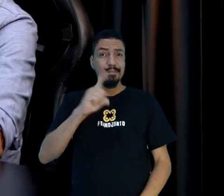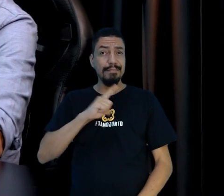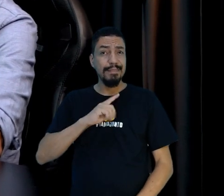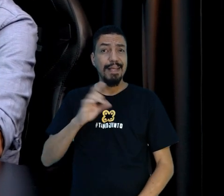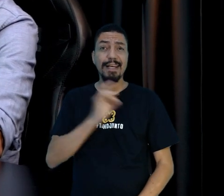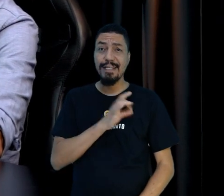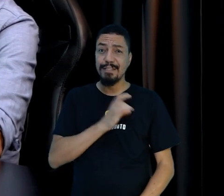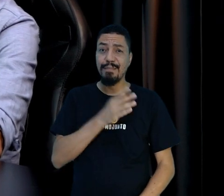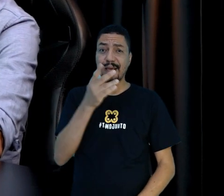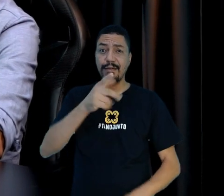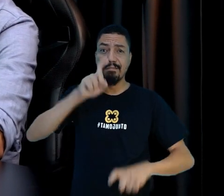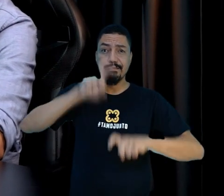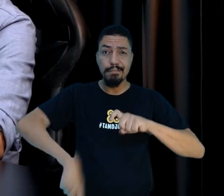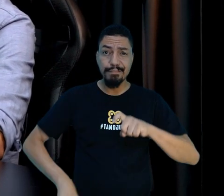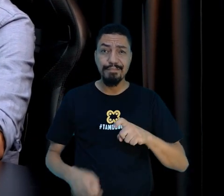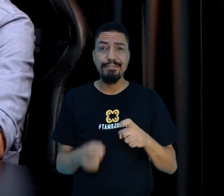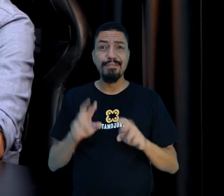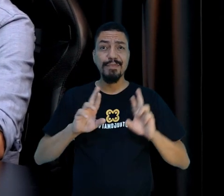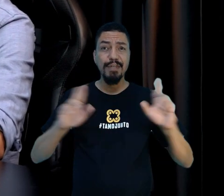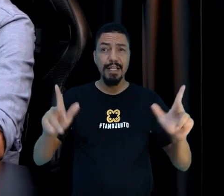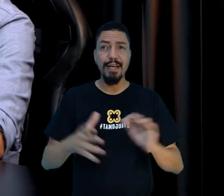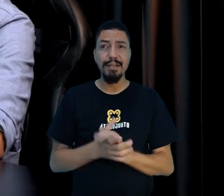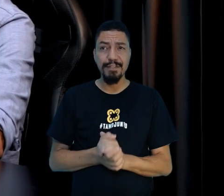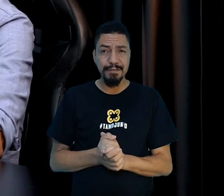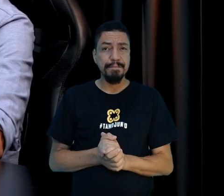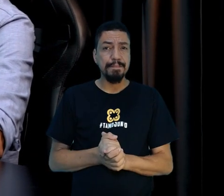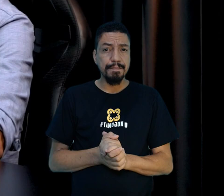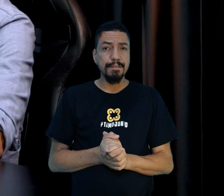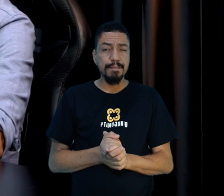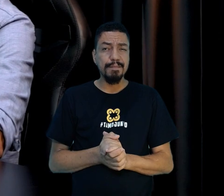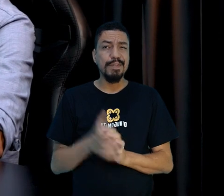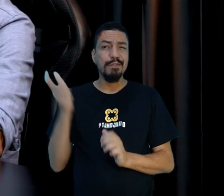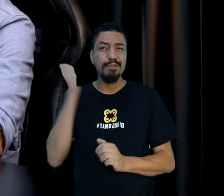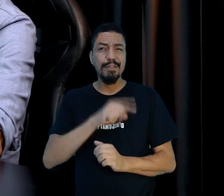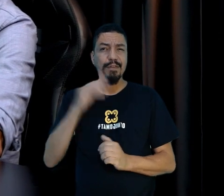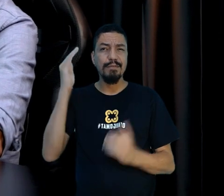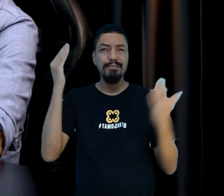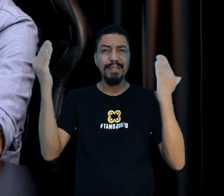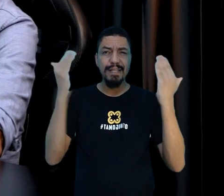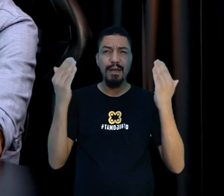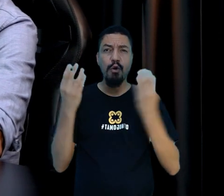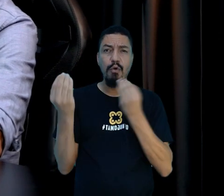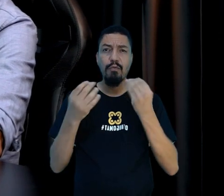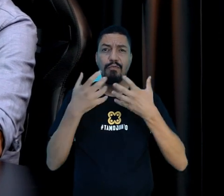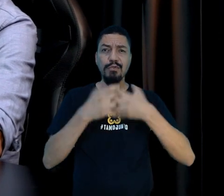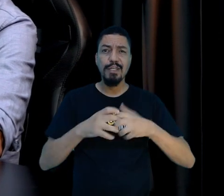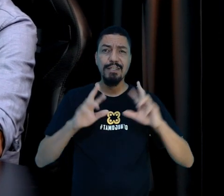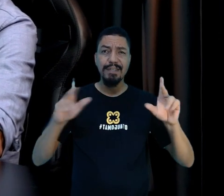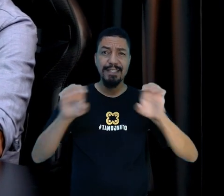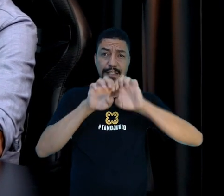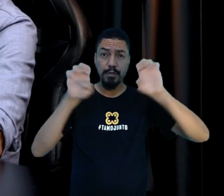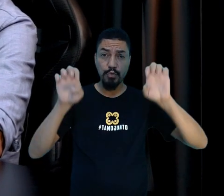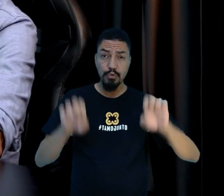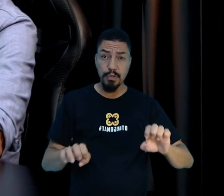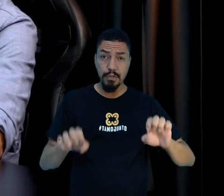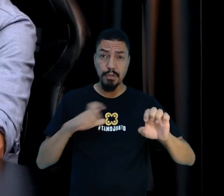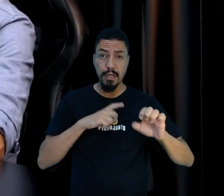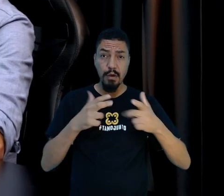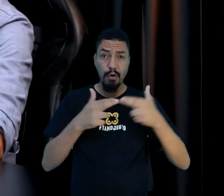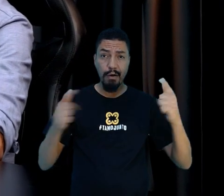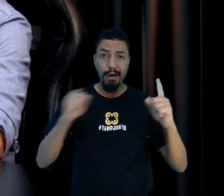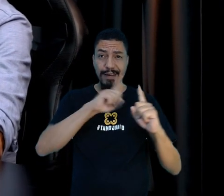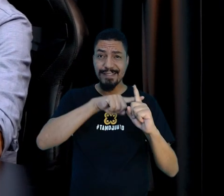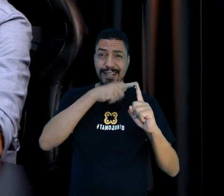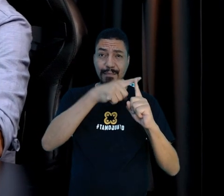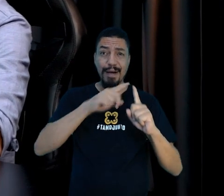tem esse medo, né? Isso acho que dá para ilustrar o que é uma questão estrutural, né? Coisas que estão além